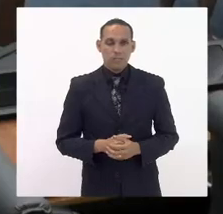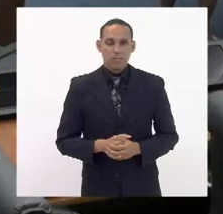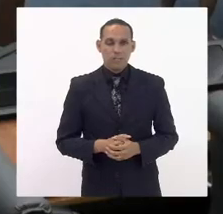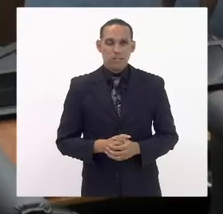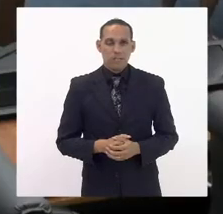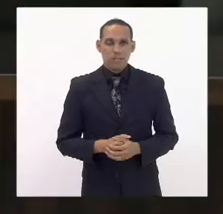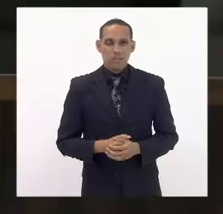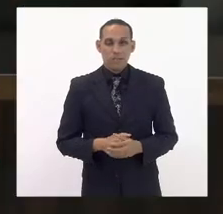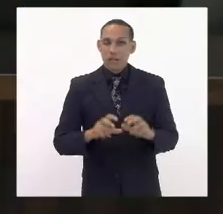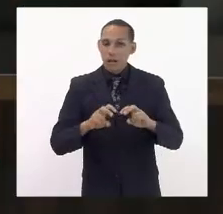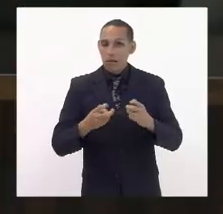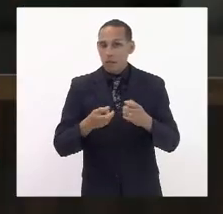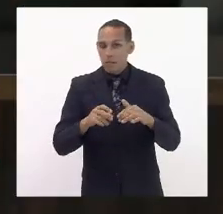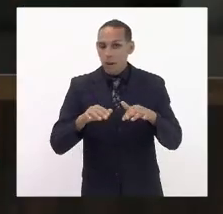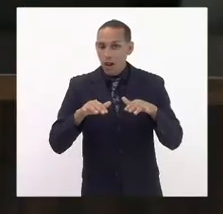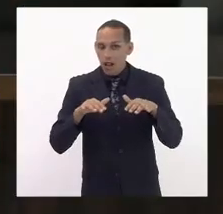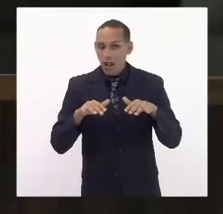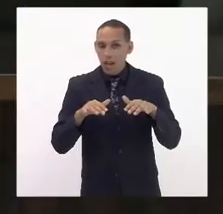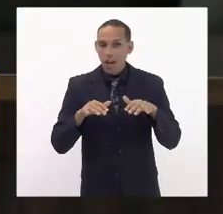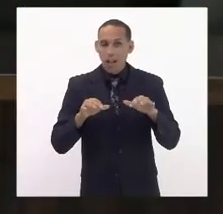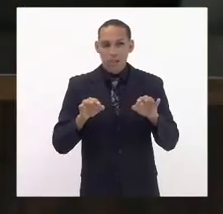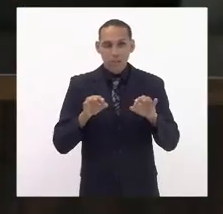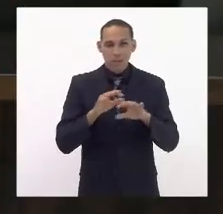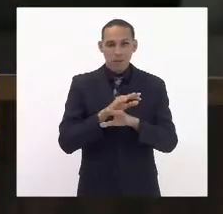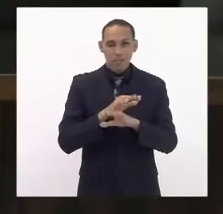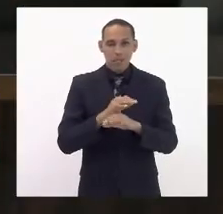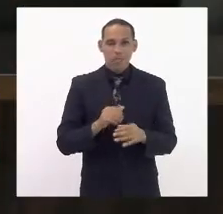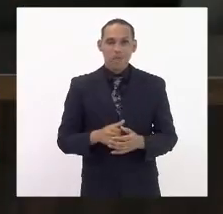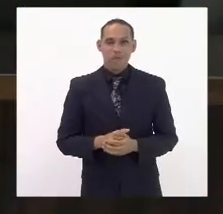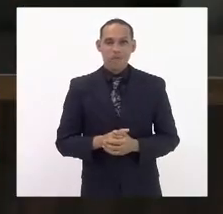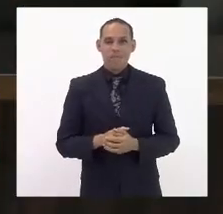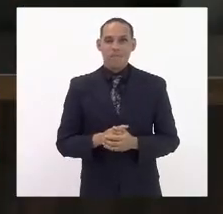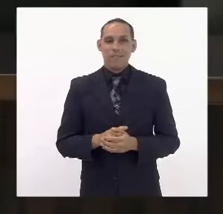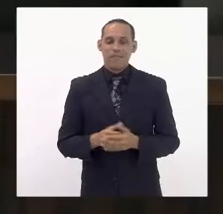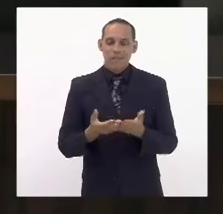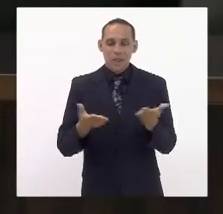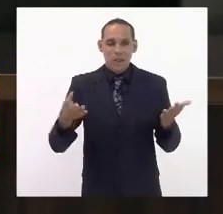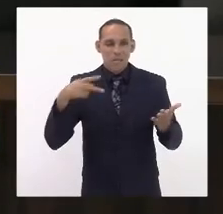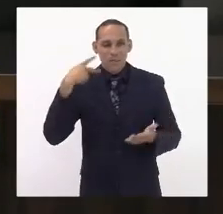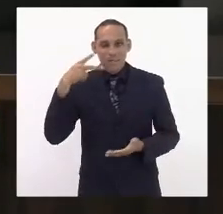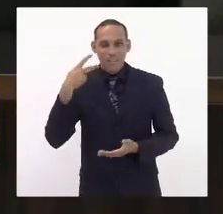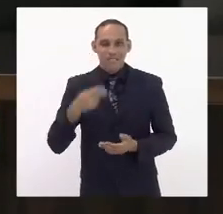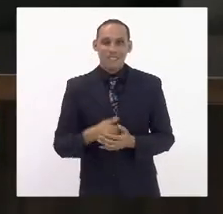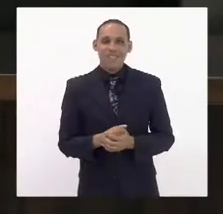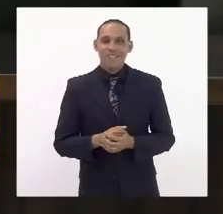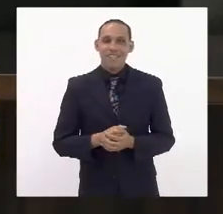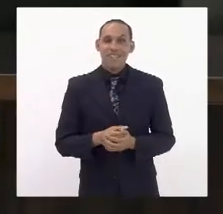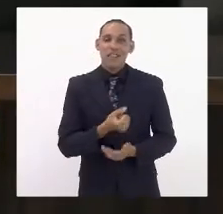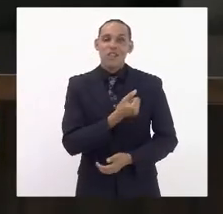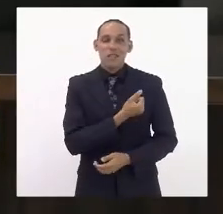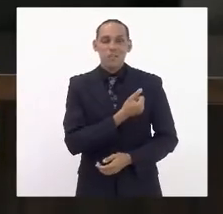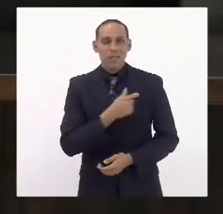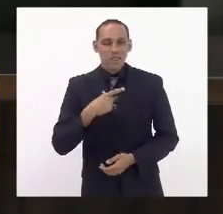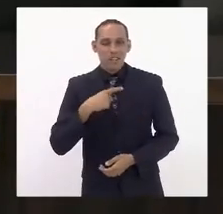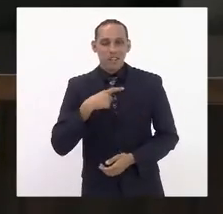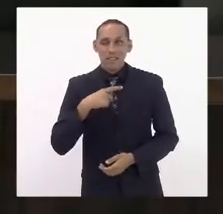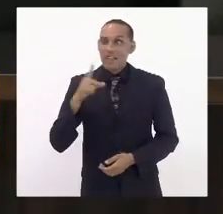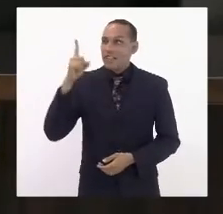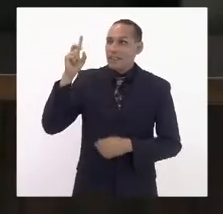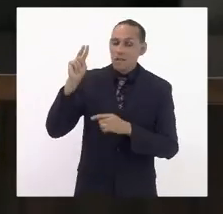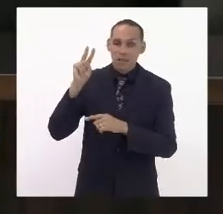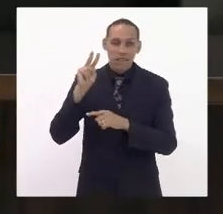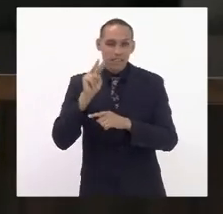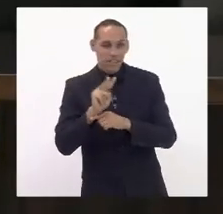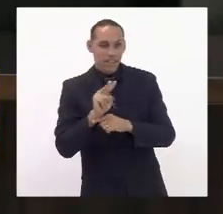O plenário está cerrado, senhores parlamentares. Havendo número legal sobre a proteção de